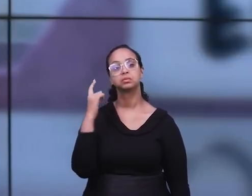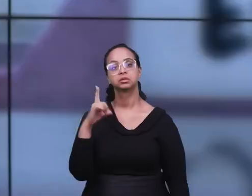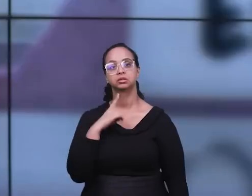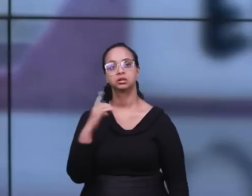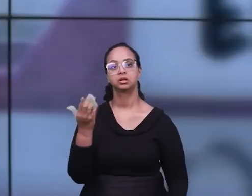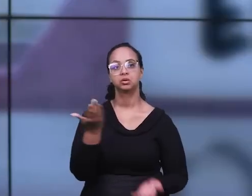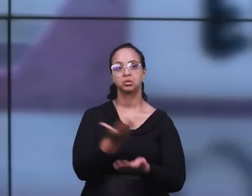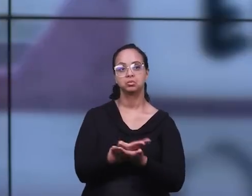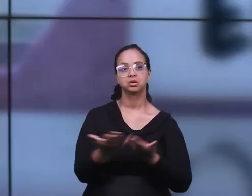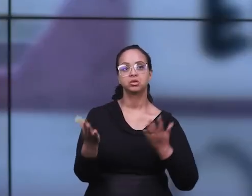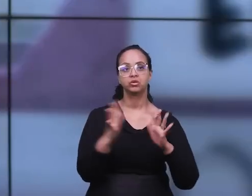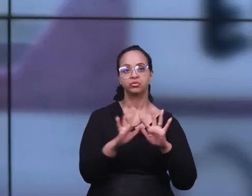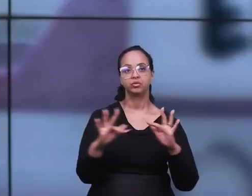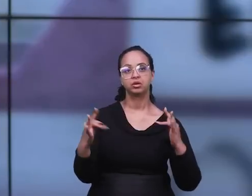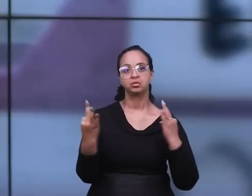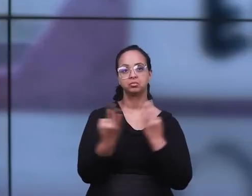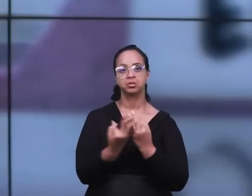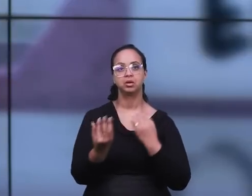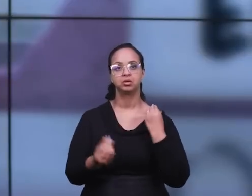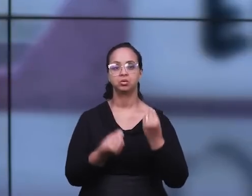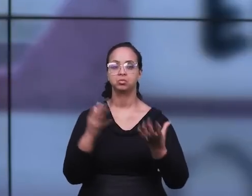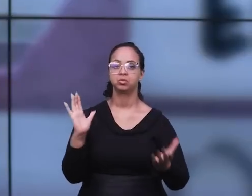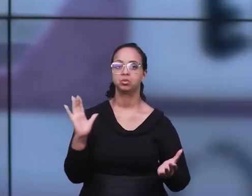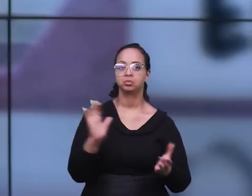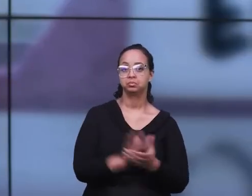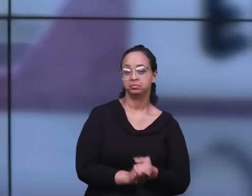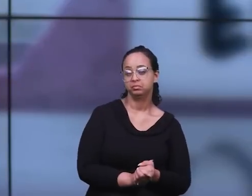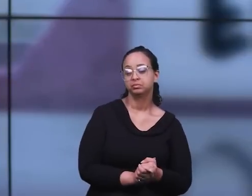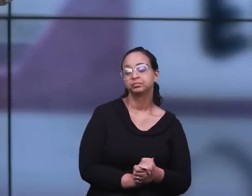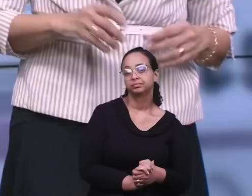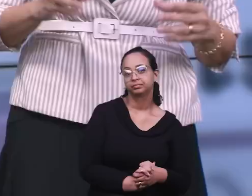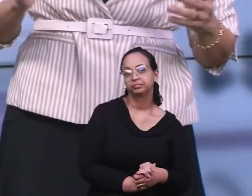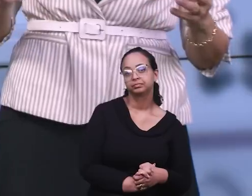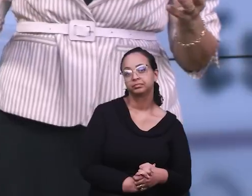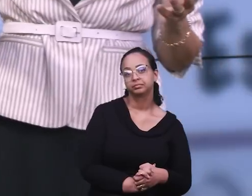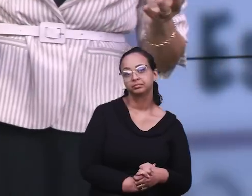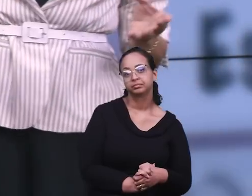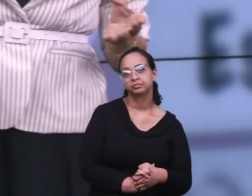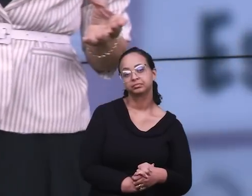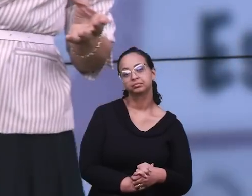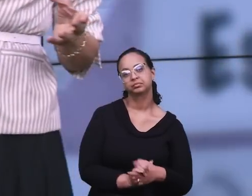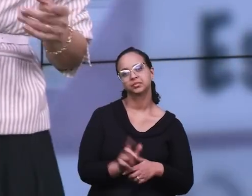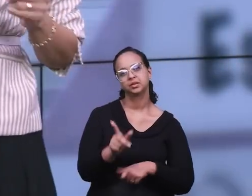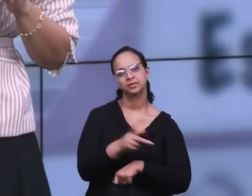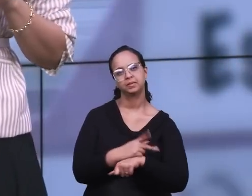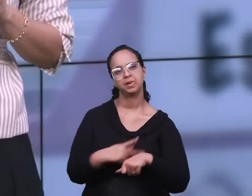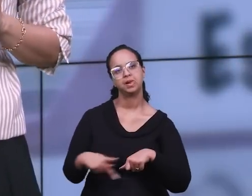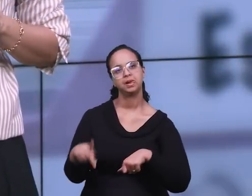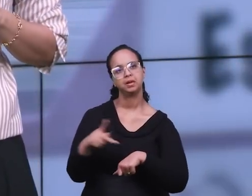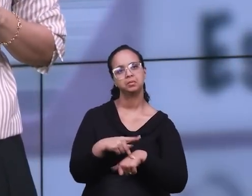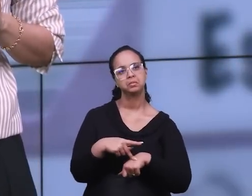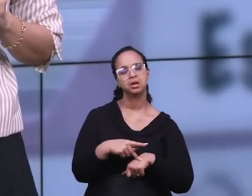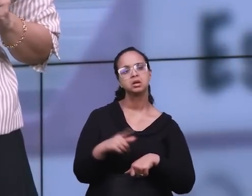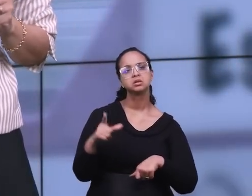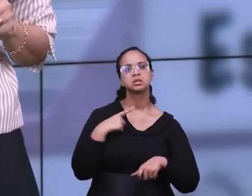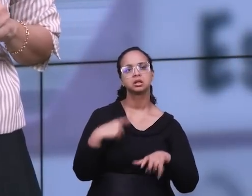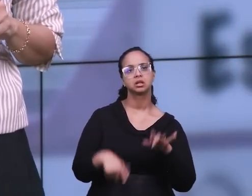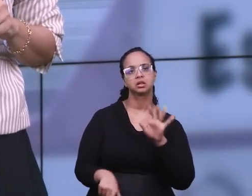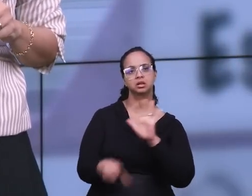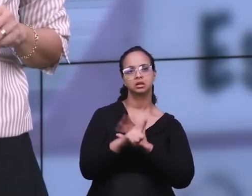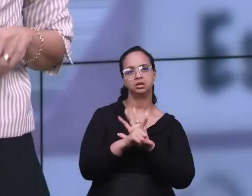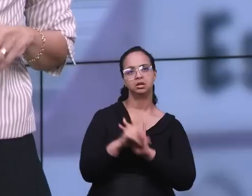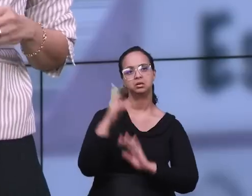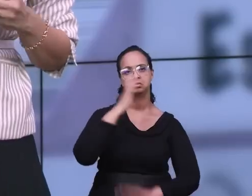celebrar o início de uma família é por meio do casamento. Em nosso país, o Código Civil